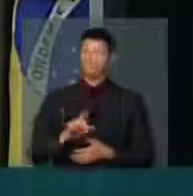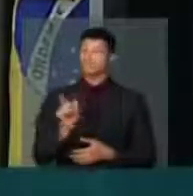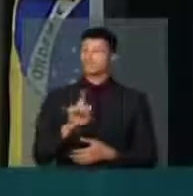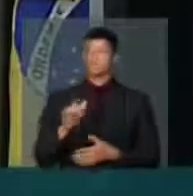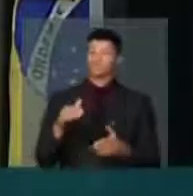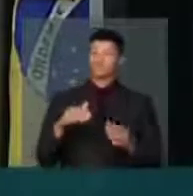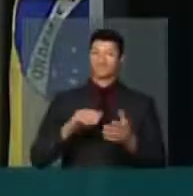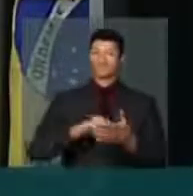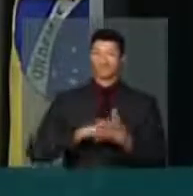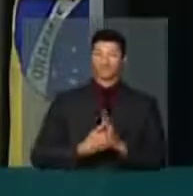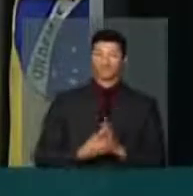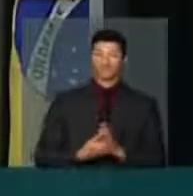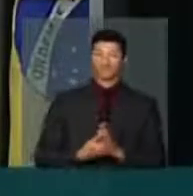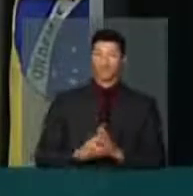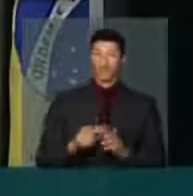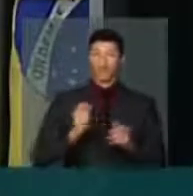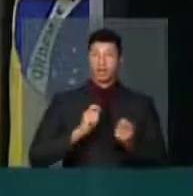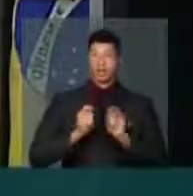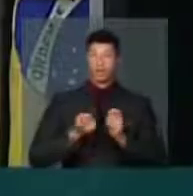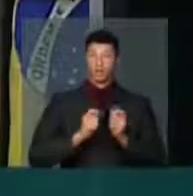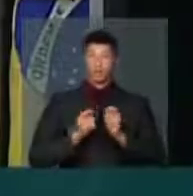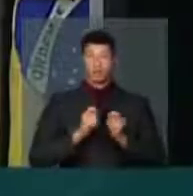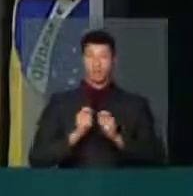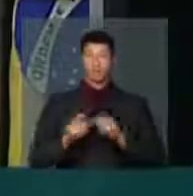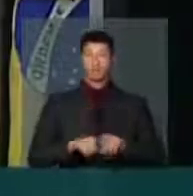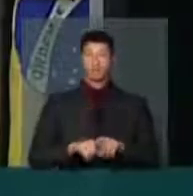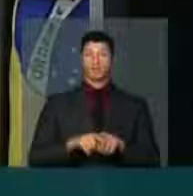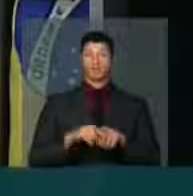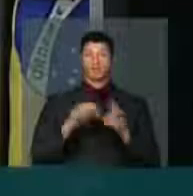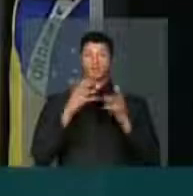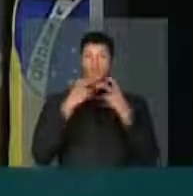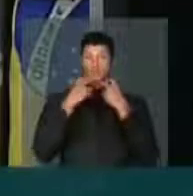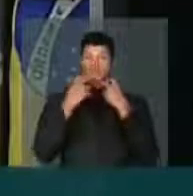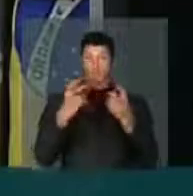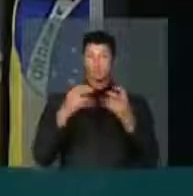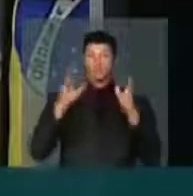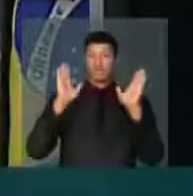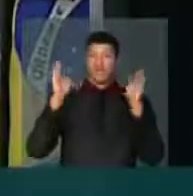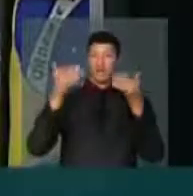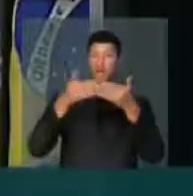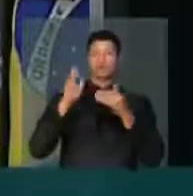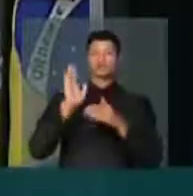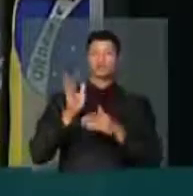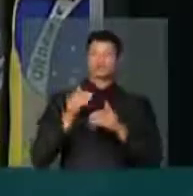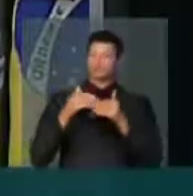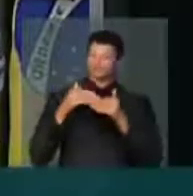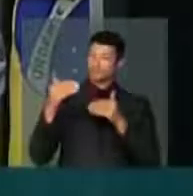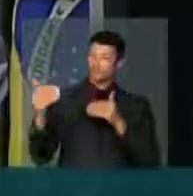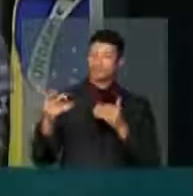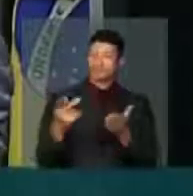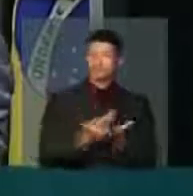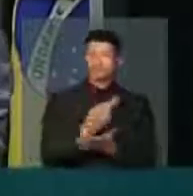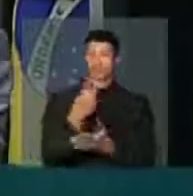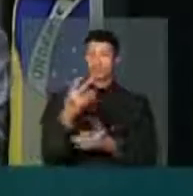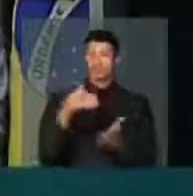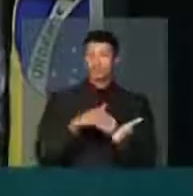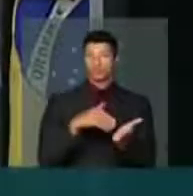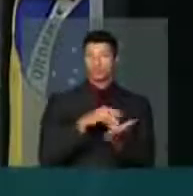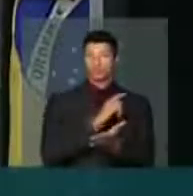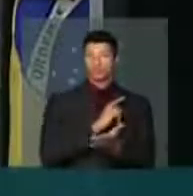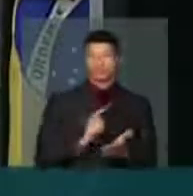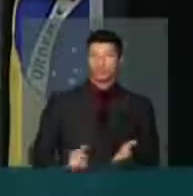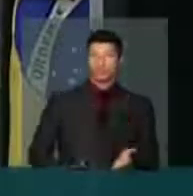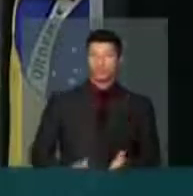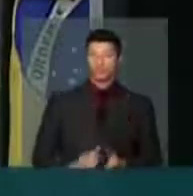se restringe à economia e aos escândalos que se sucedem nos 2 últimos